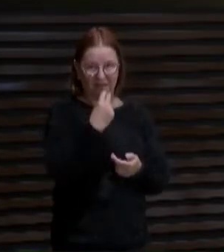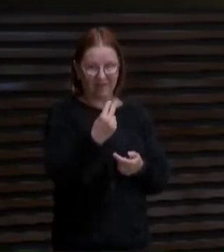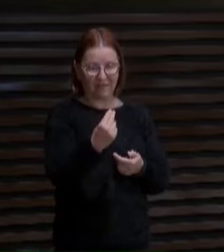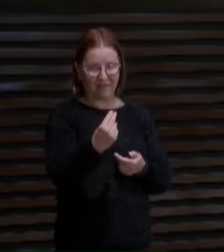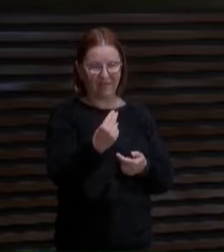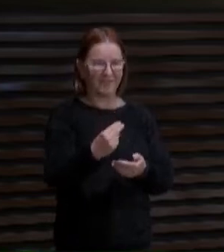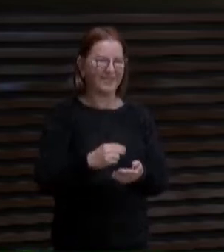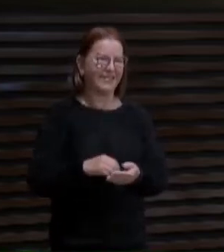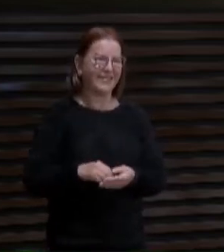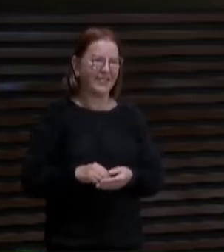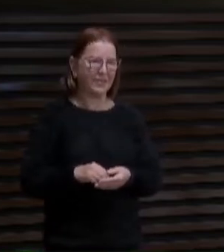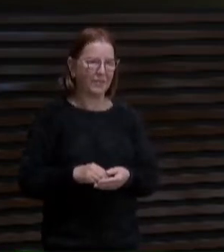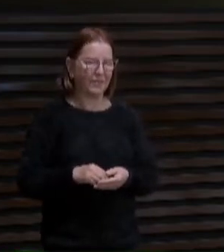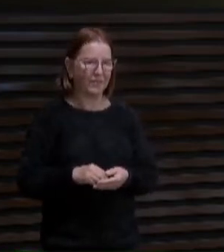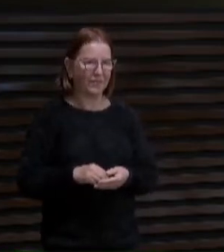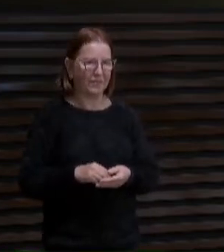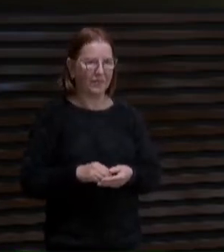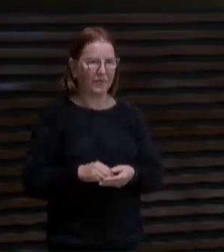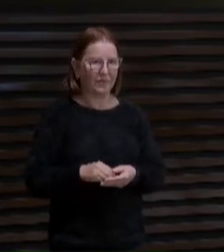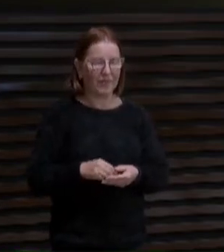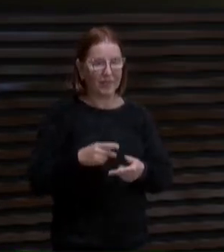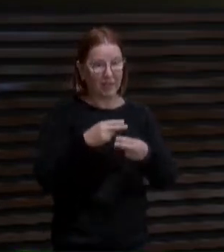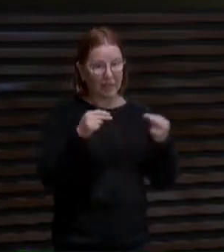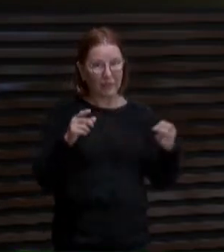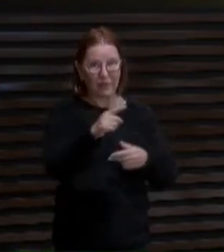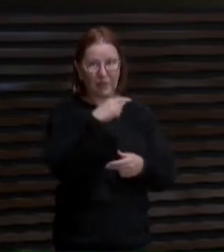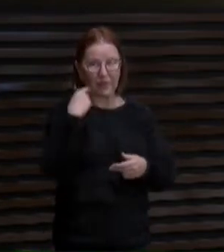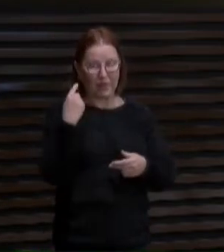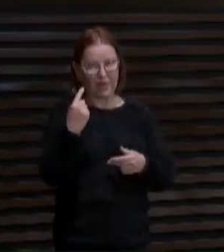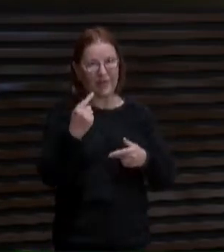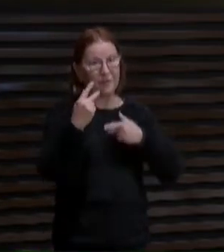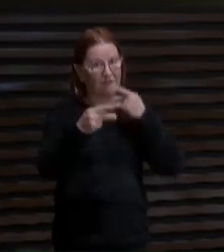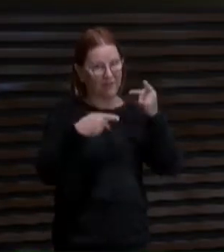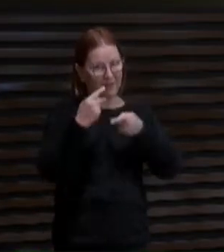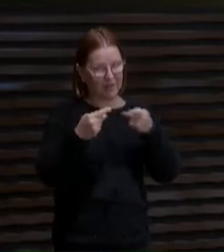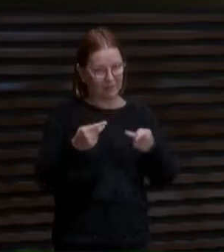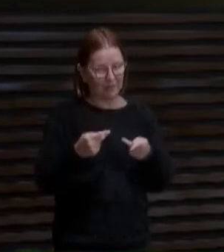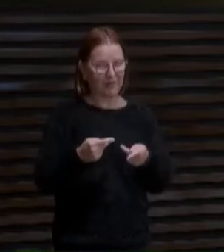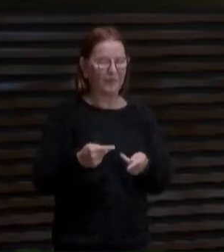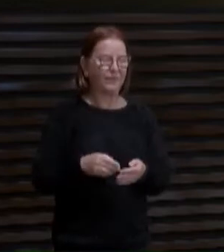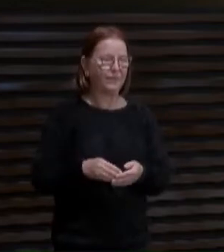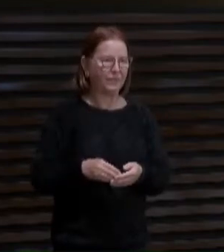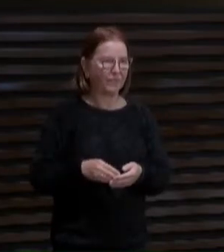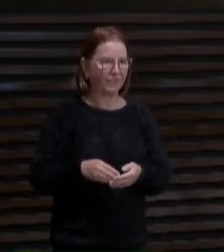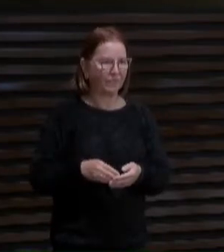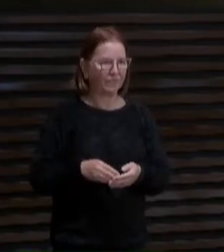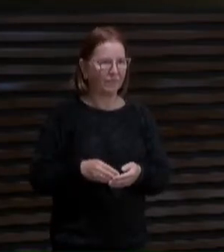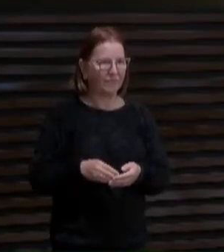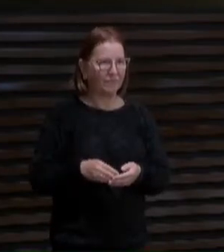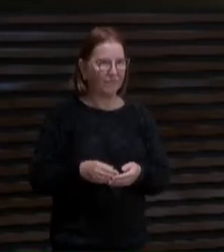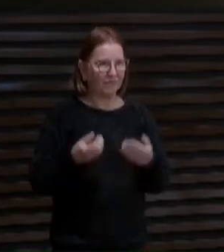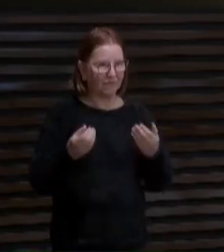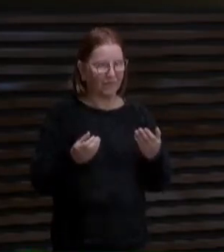que é o falar de um cristão Então eu queria chamar a igreja para que você tomasse